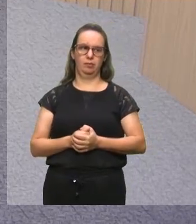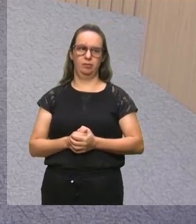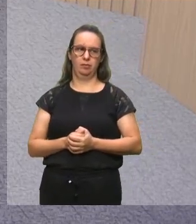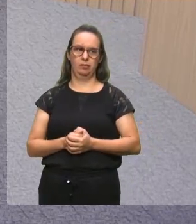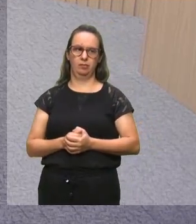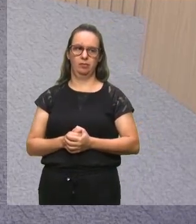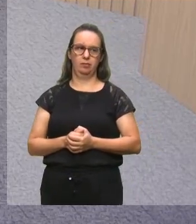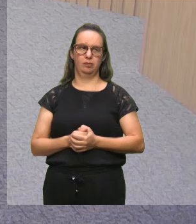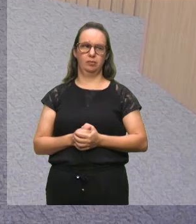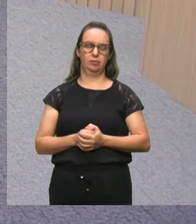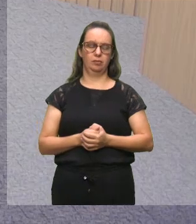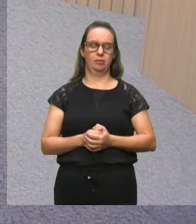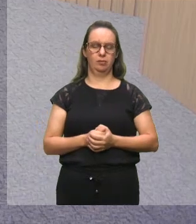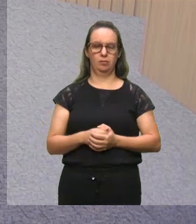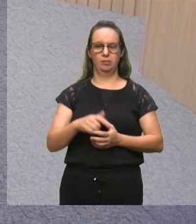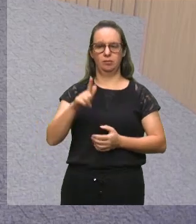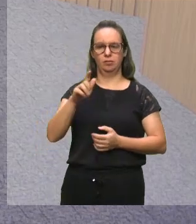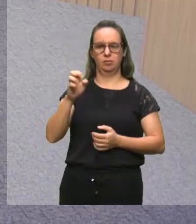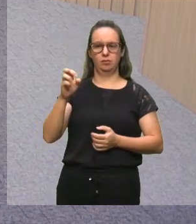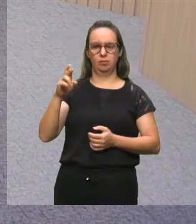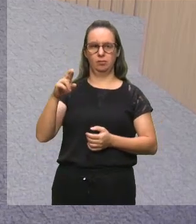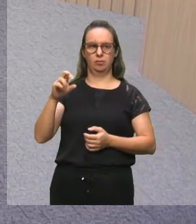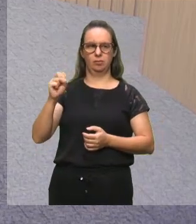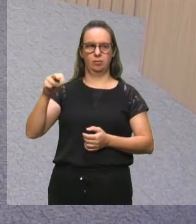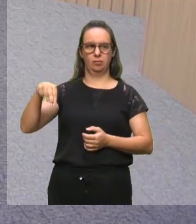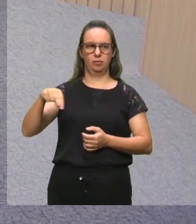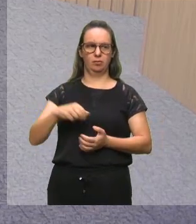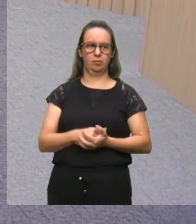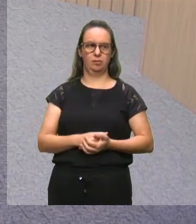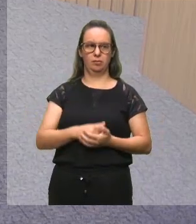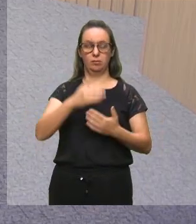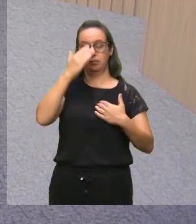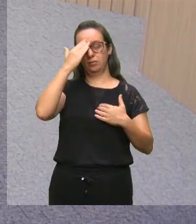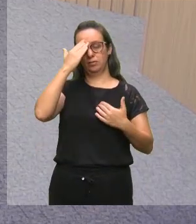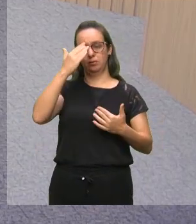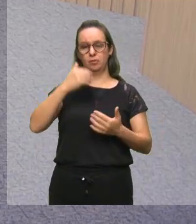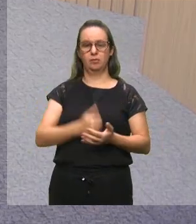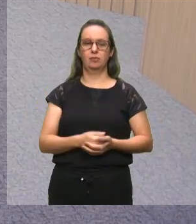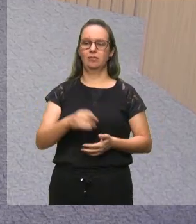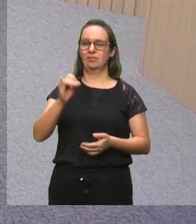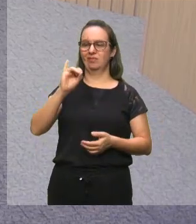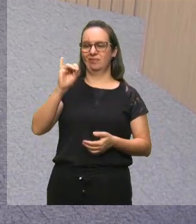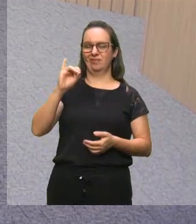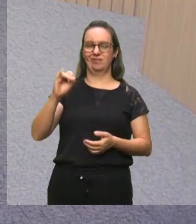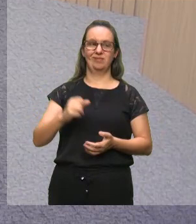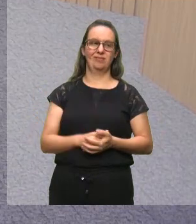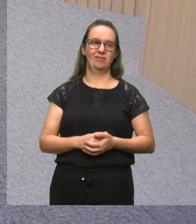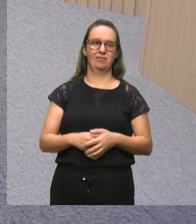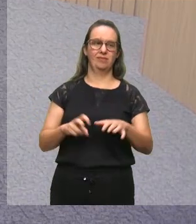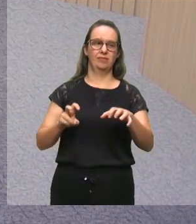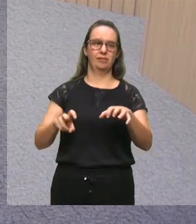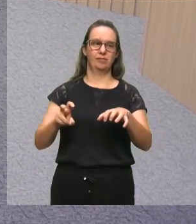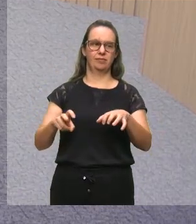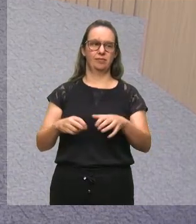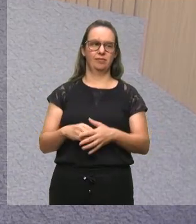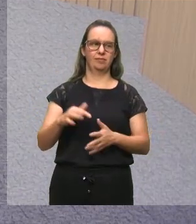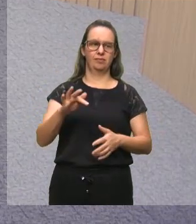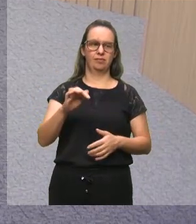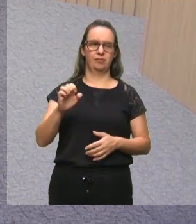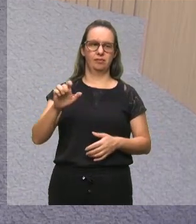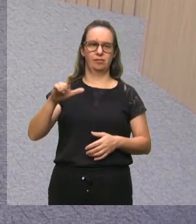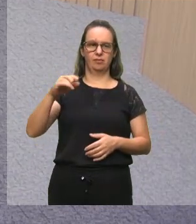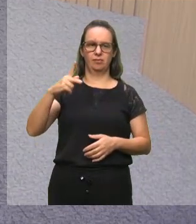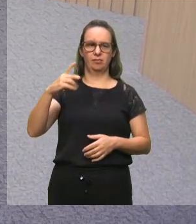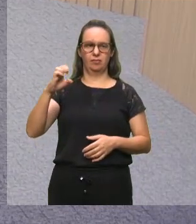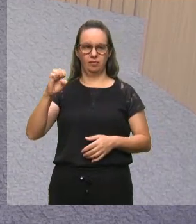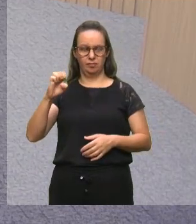Peço a palavra, senhor presidente. Com a palavra, presidente. Muito obrigado, senhor presidente. Quero cumprimentar o senhor, toda a mesa. Felipe, muito obrigado por estar aqui